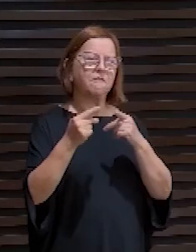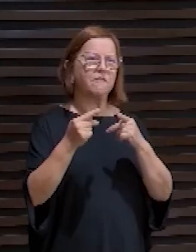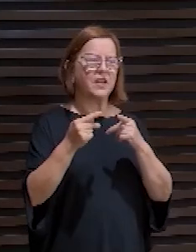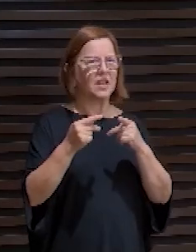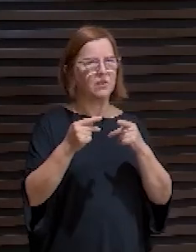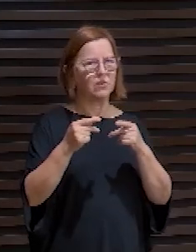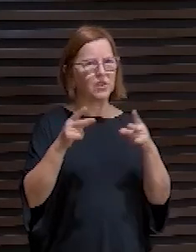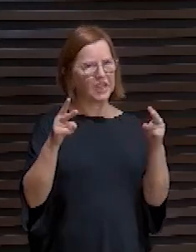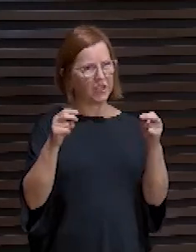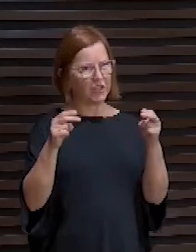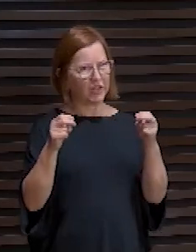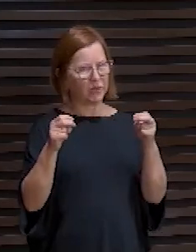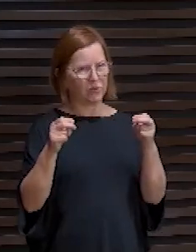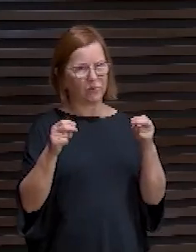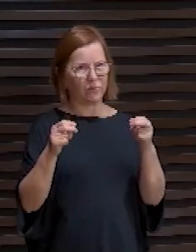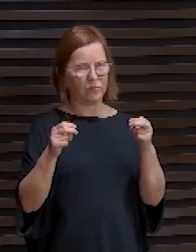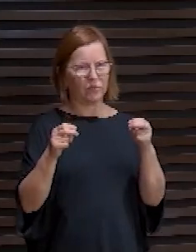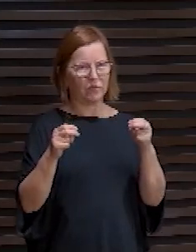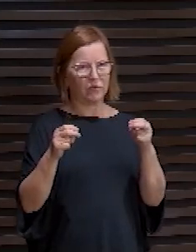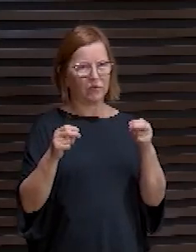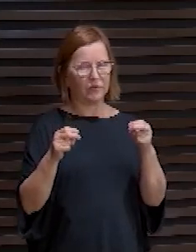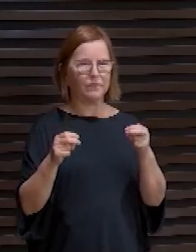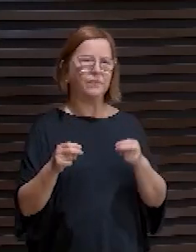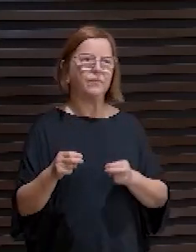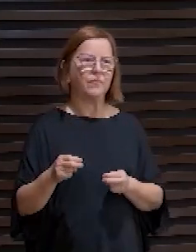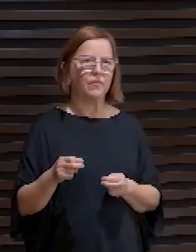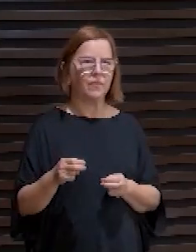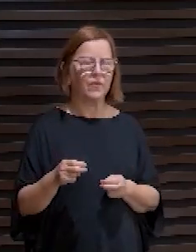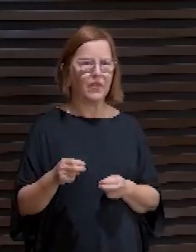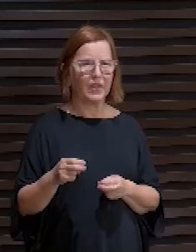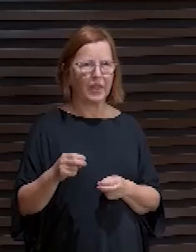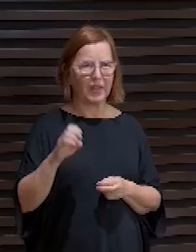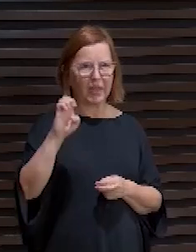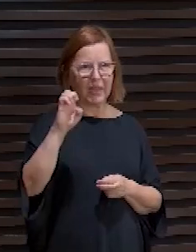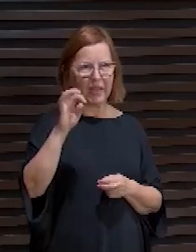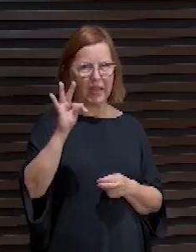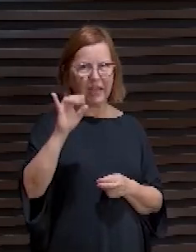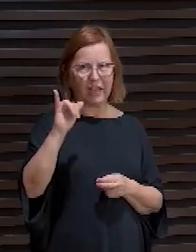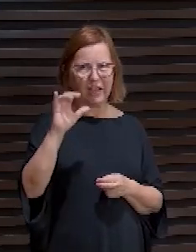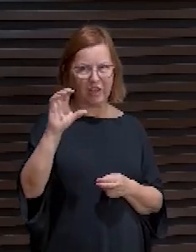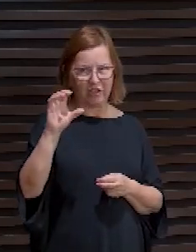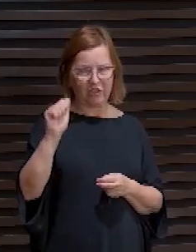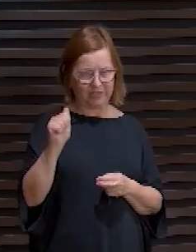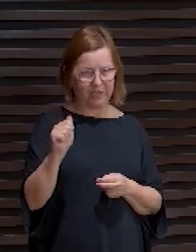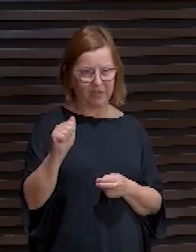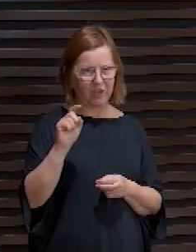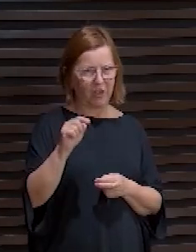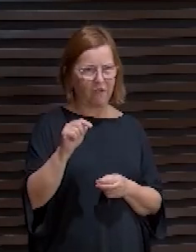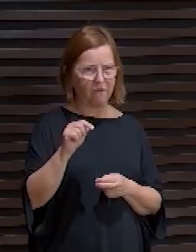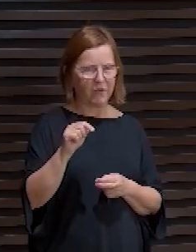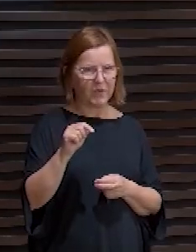você se posiciona? Você se posiciona mediante a palavra de Deus? Ou fica